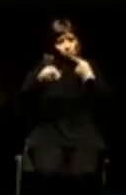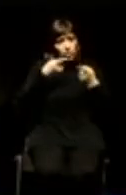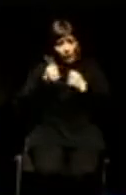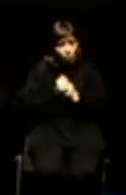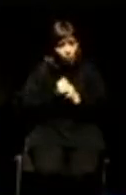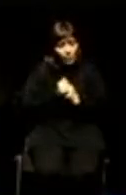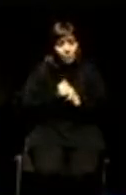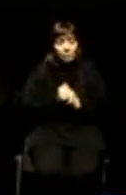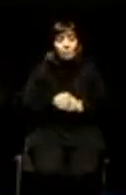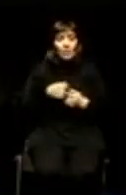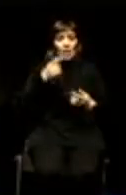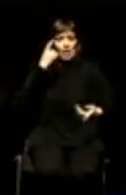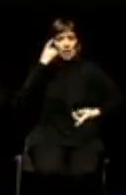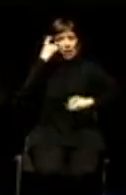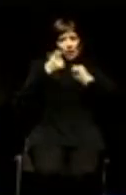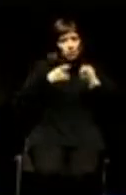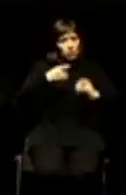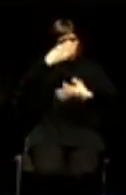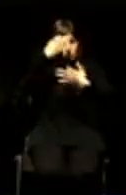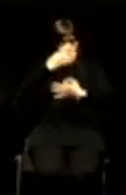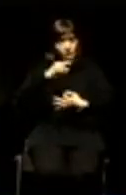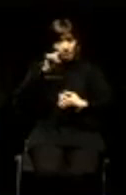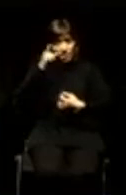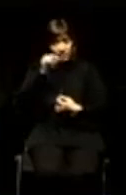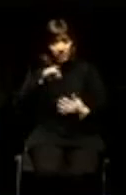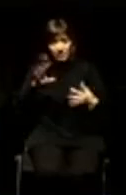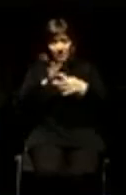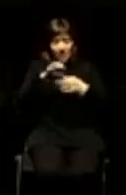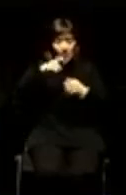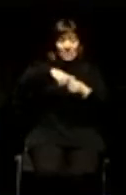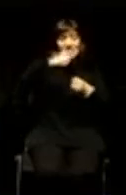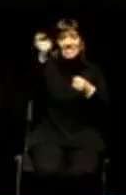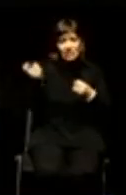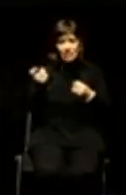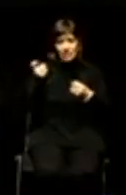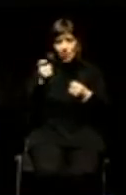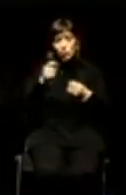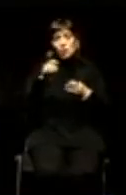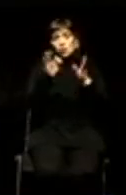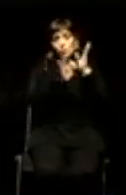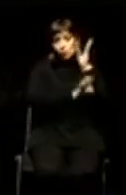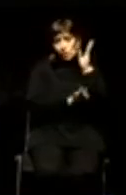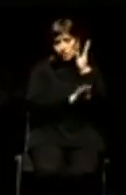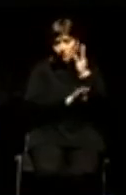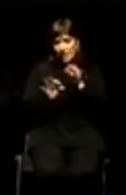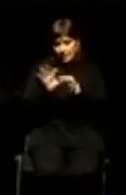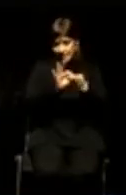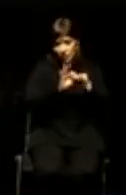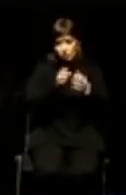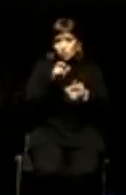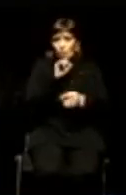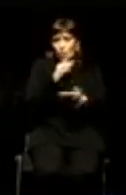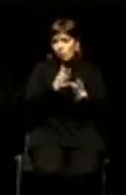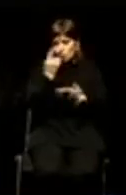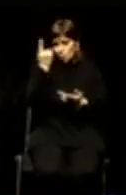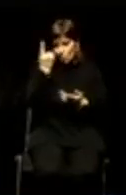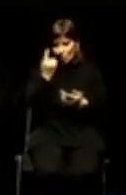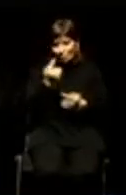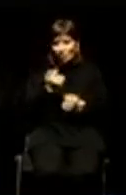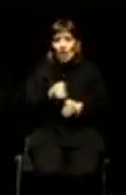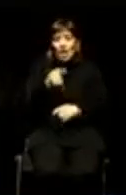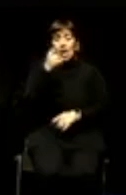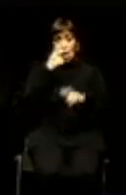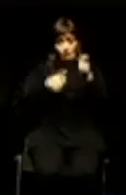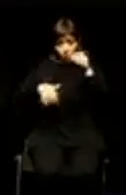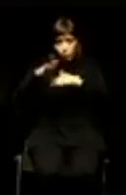O racional que deve estar subjacente a uma desagregação da União de Freguesias só pode ser um. A população, com